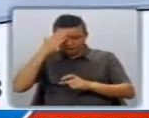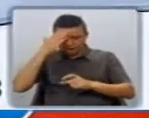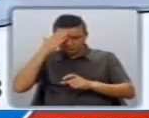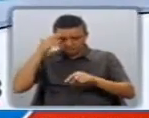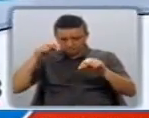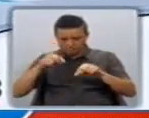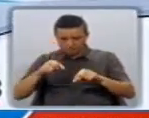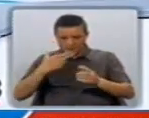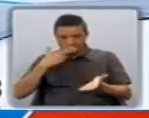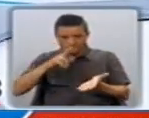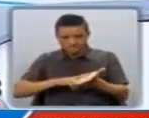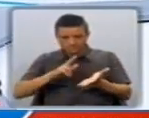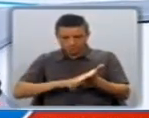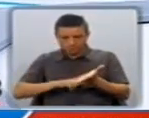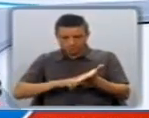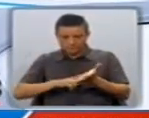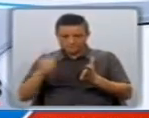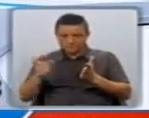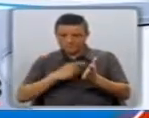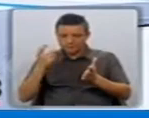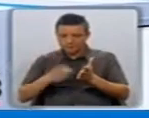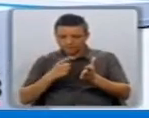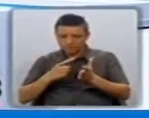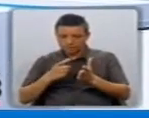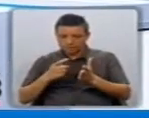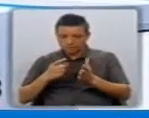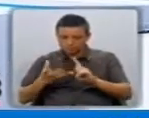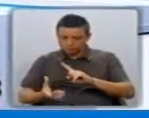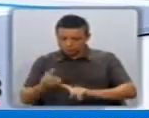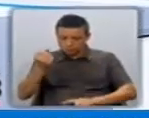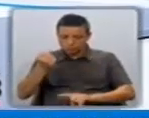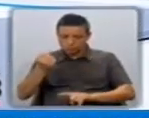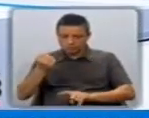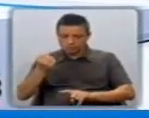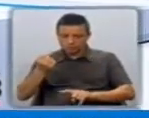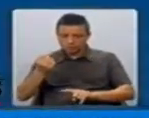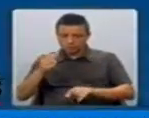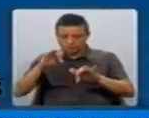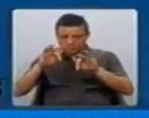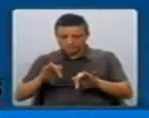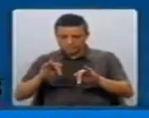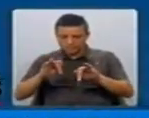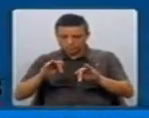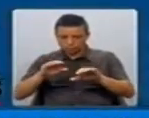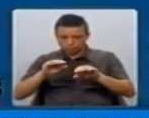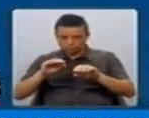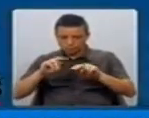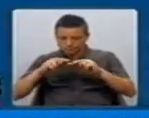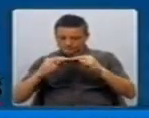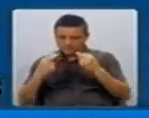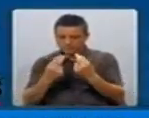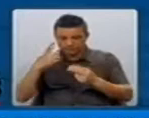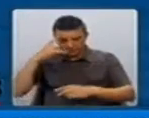este é a prova, este é o meteorito que faltava encontrar para completar, digamos assim, o puzzle desta